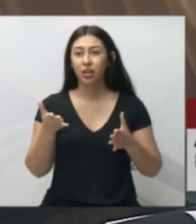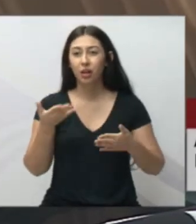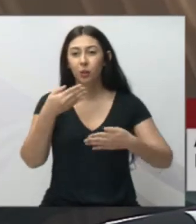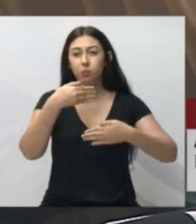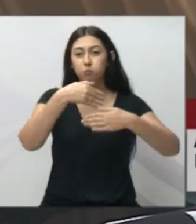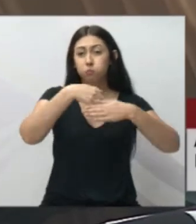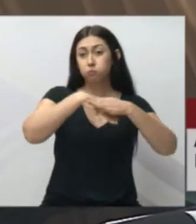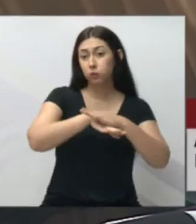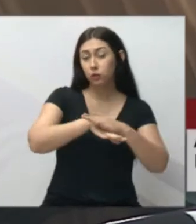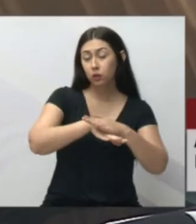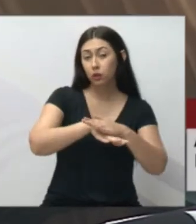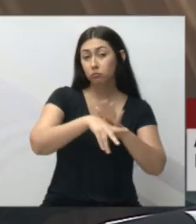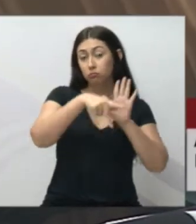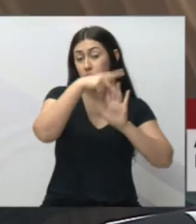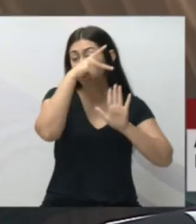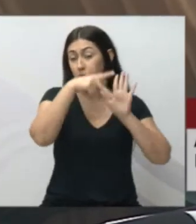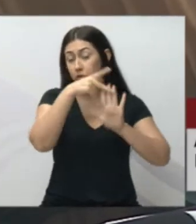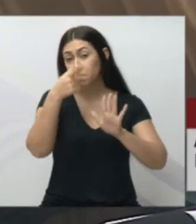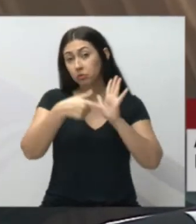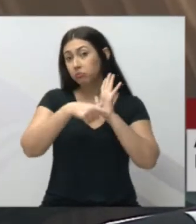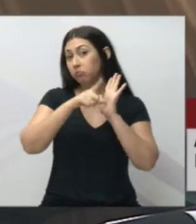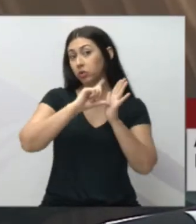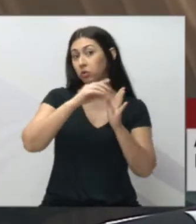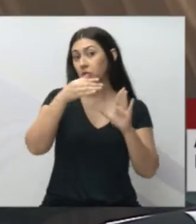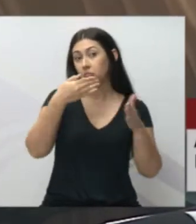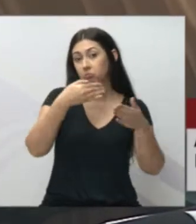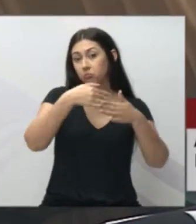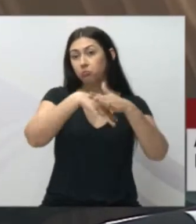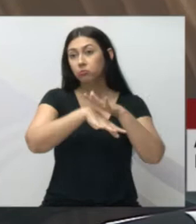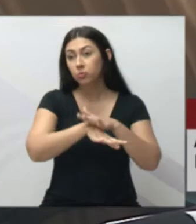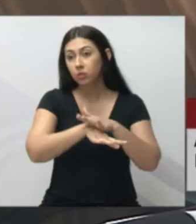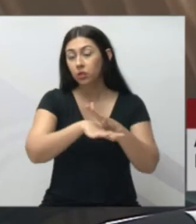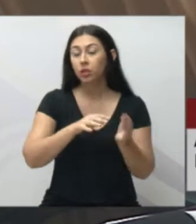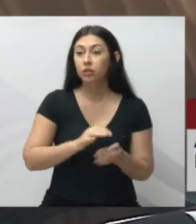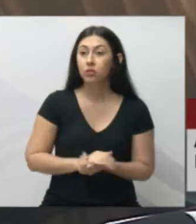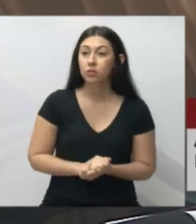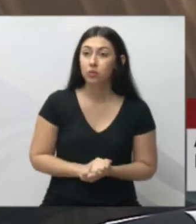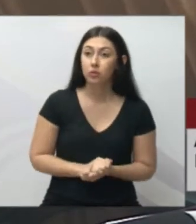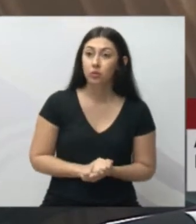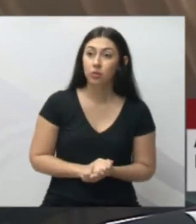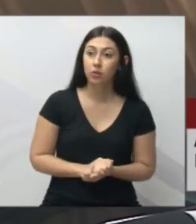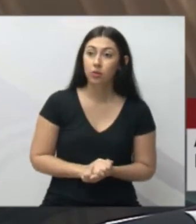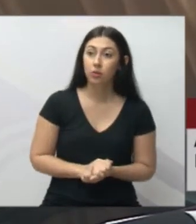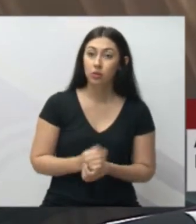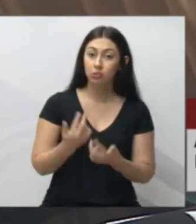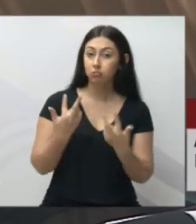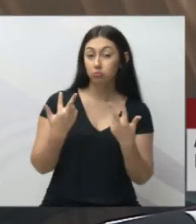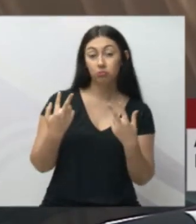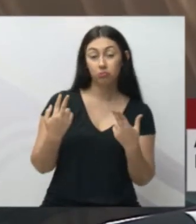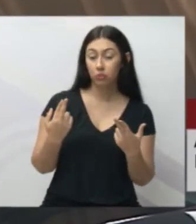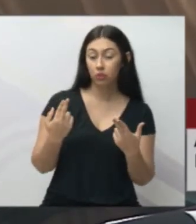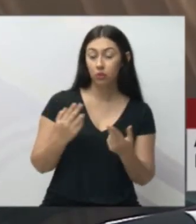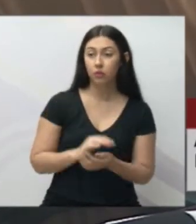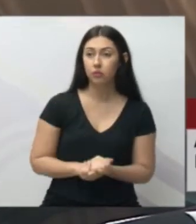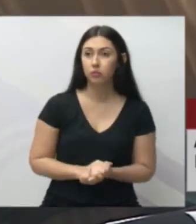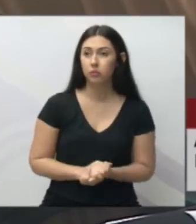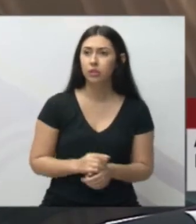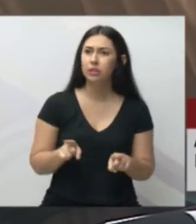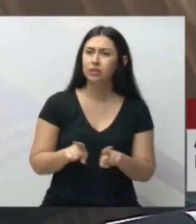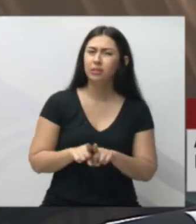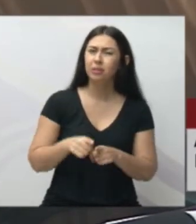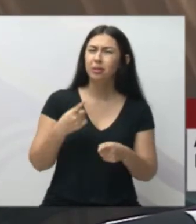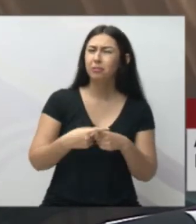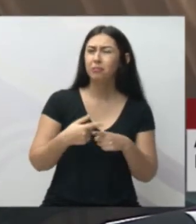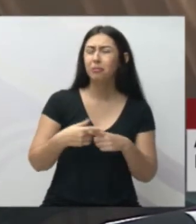o projeto anterior, número 61 de 2018, com o mesmo teor. E por que a mesa